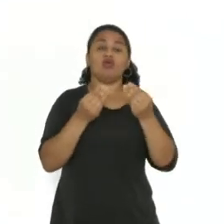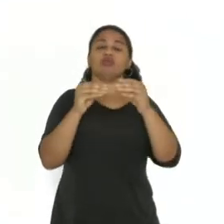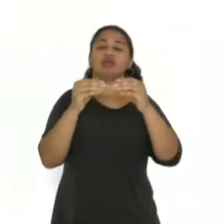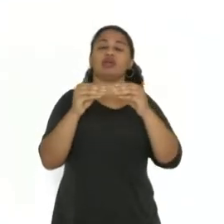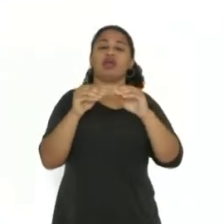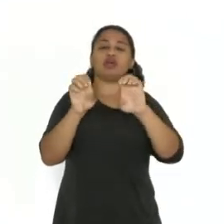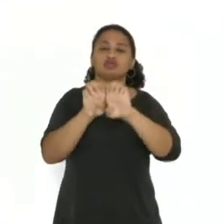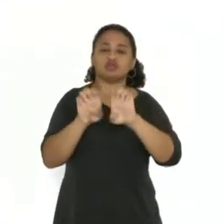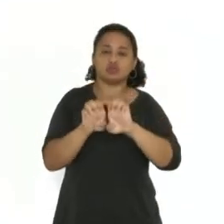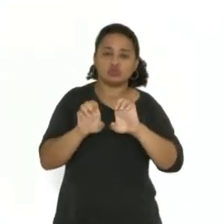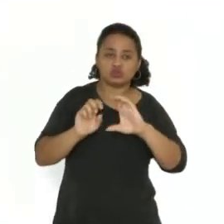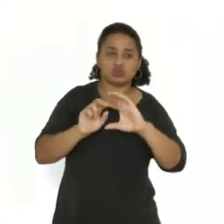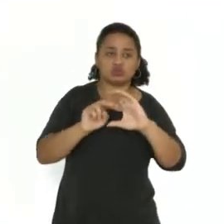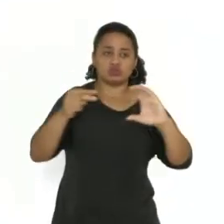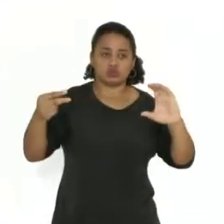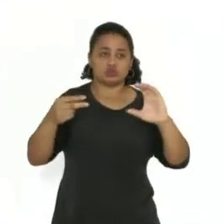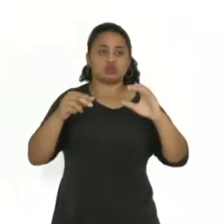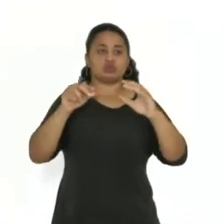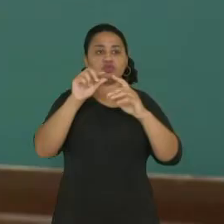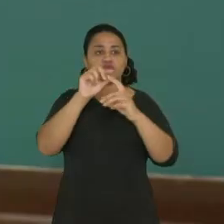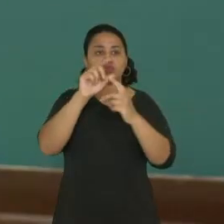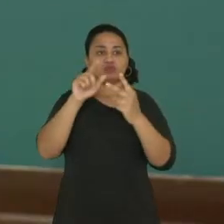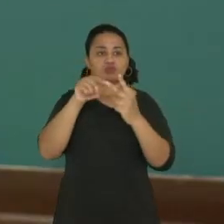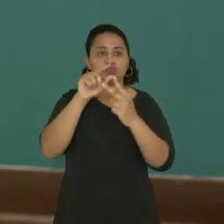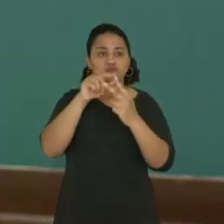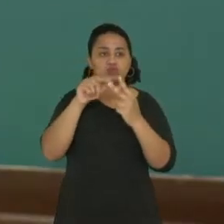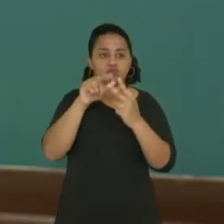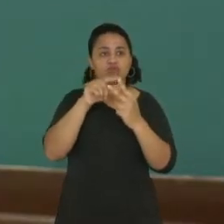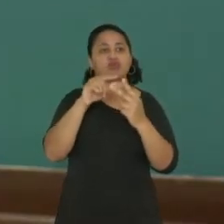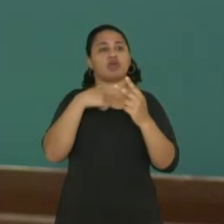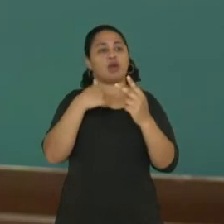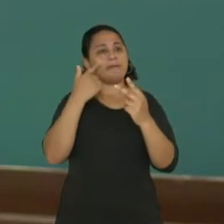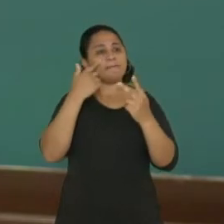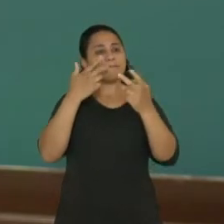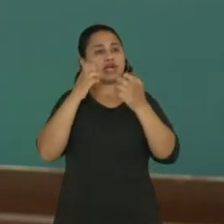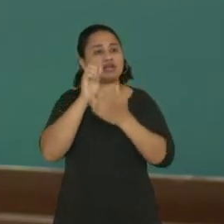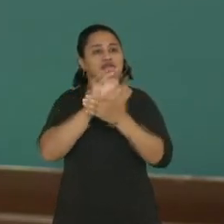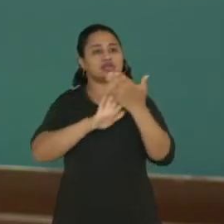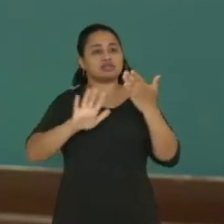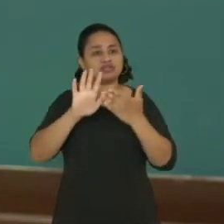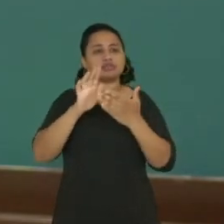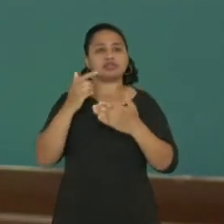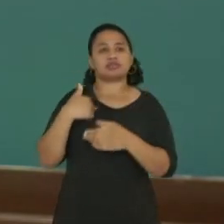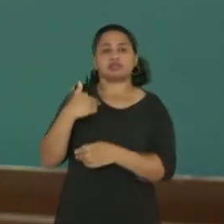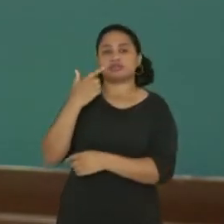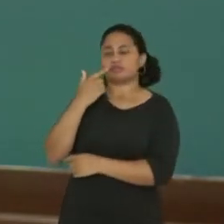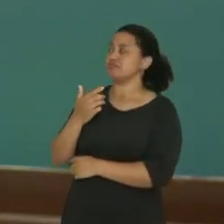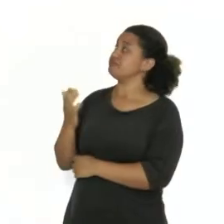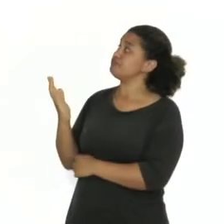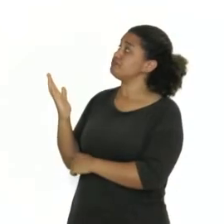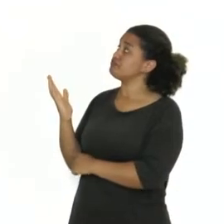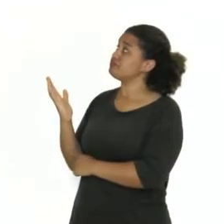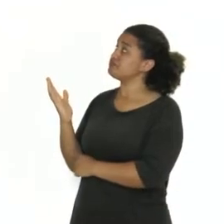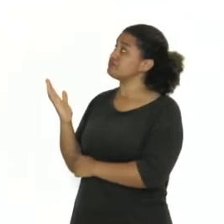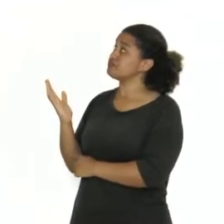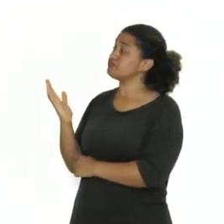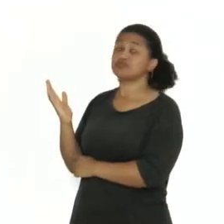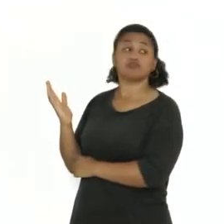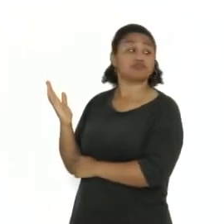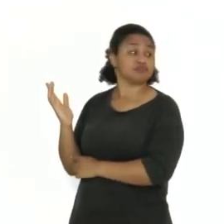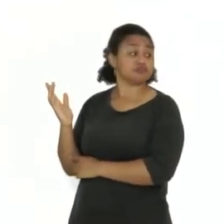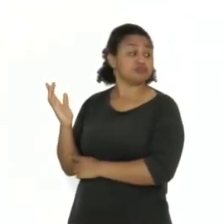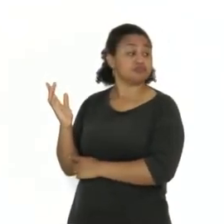temos os telômeros, as cromátides. O que seriam as cromátides? São resultado da